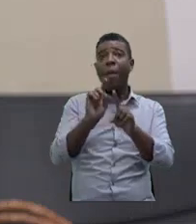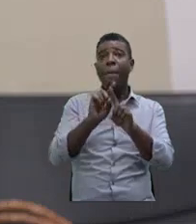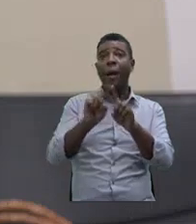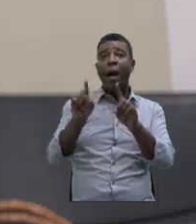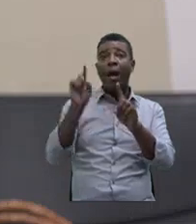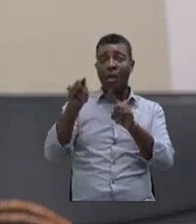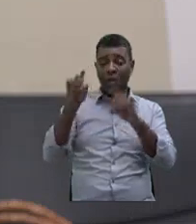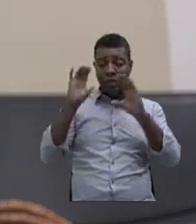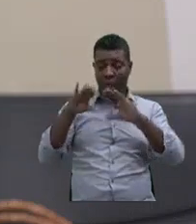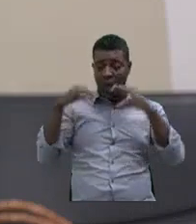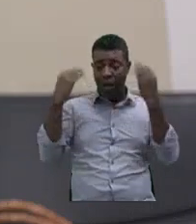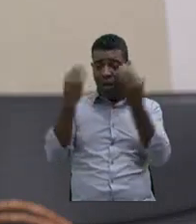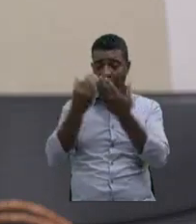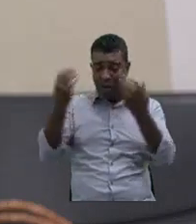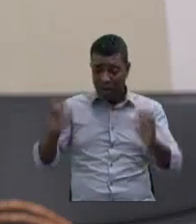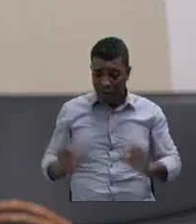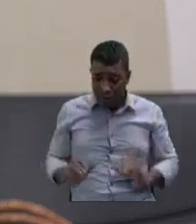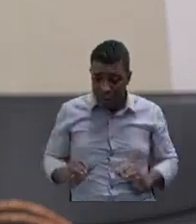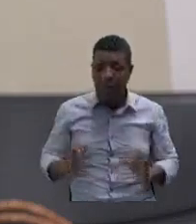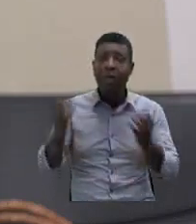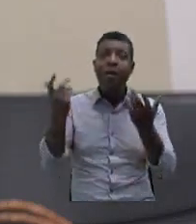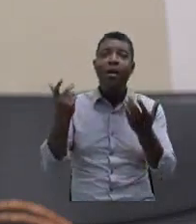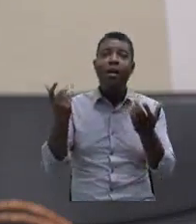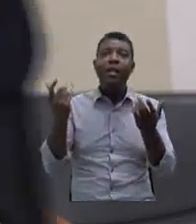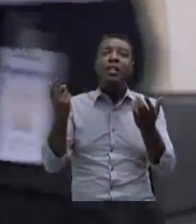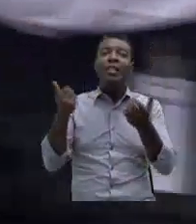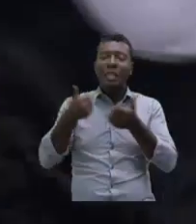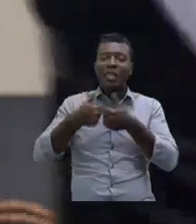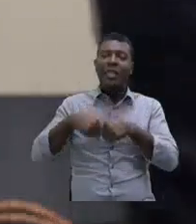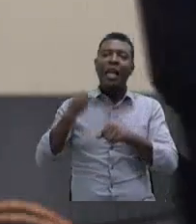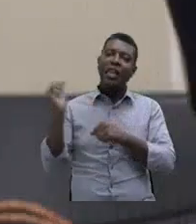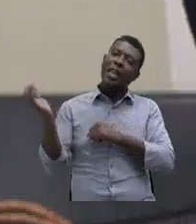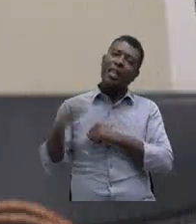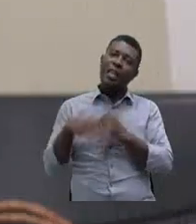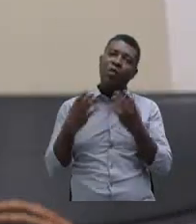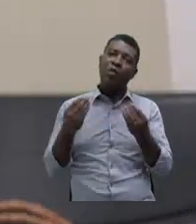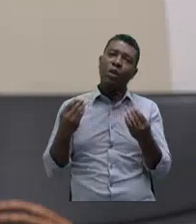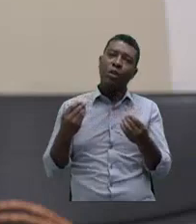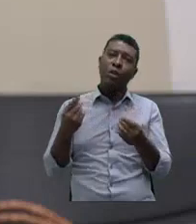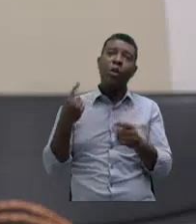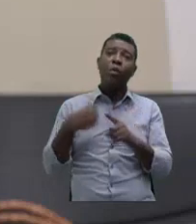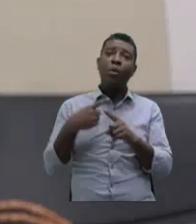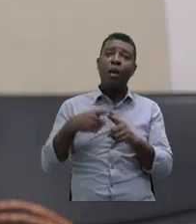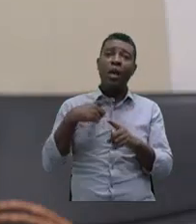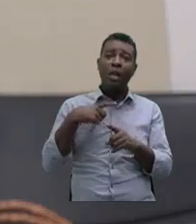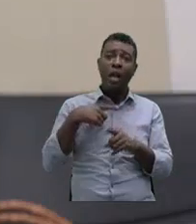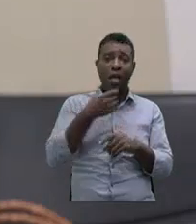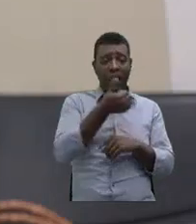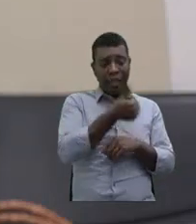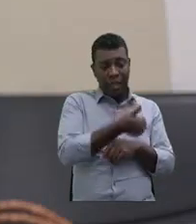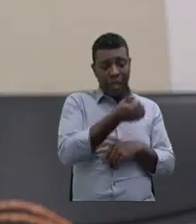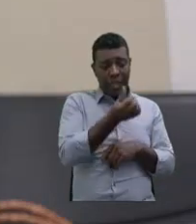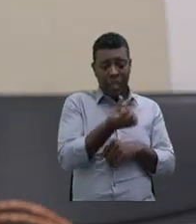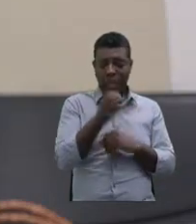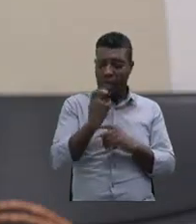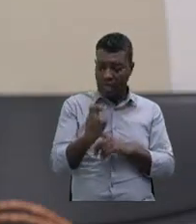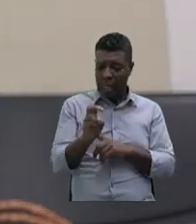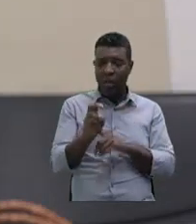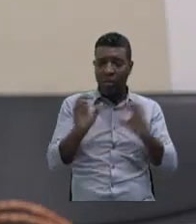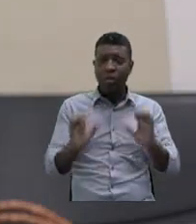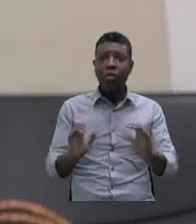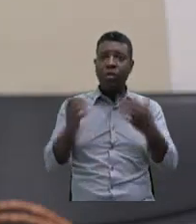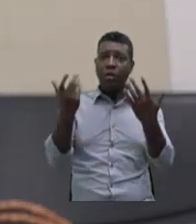espetáculos estão trazendo. A briga é justamente essa, porque é o seguinte, nós temos 165 espetáculos no Mineirão, onde nós temos, em